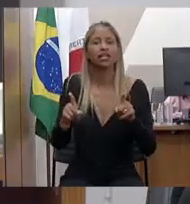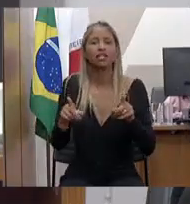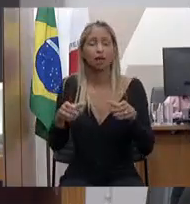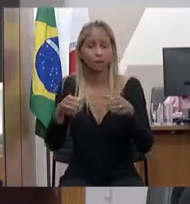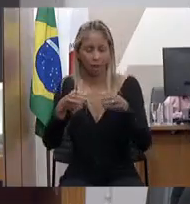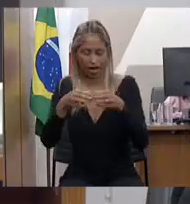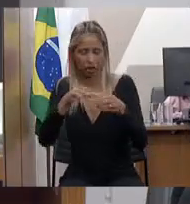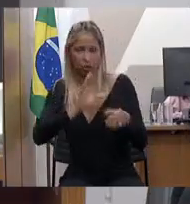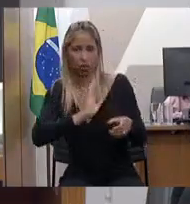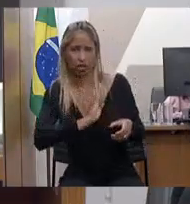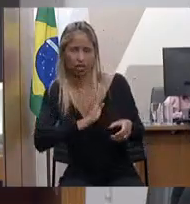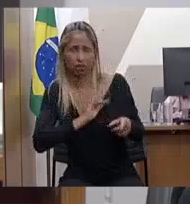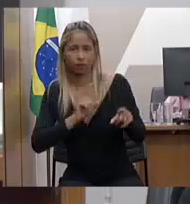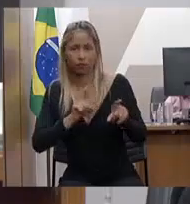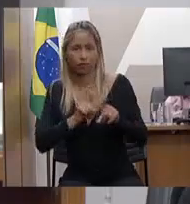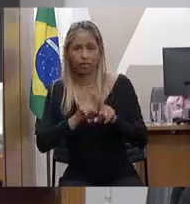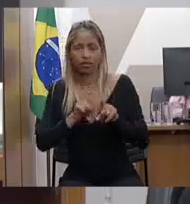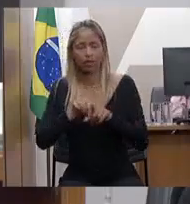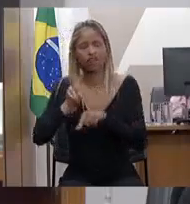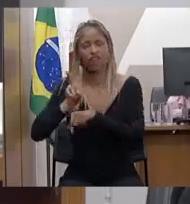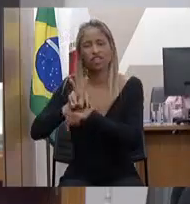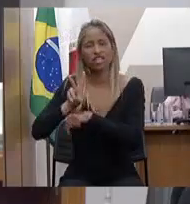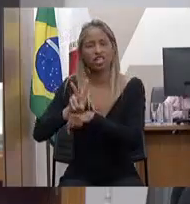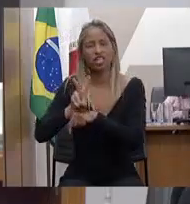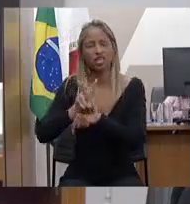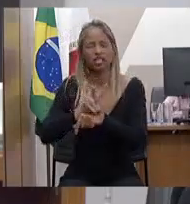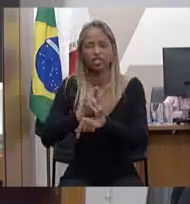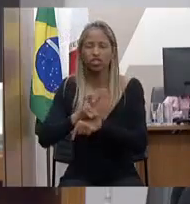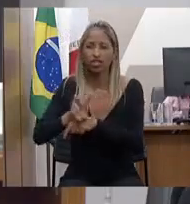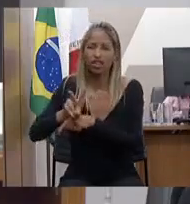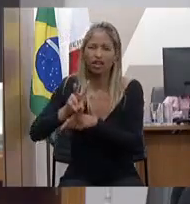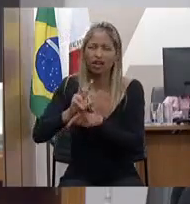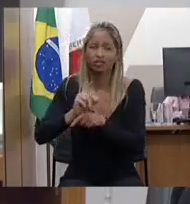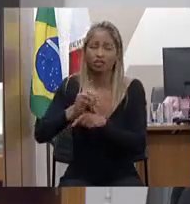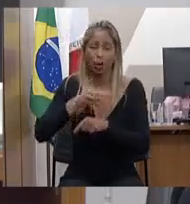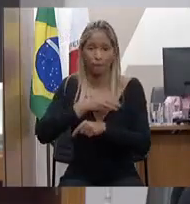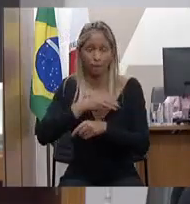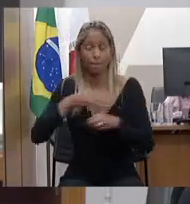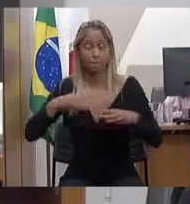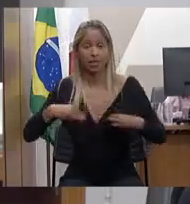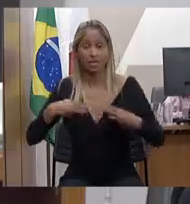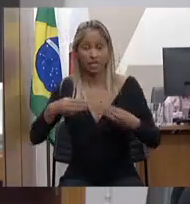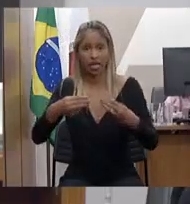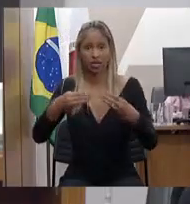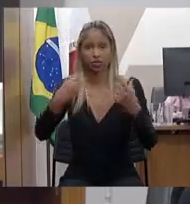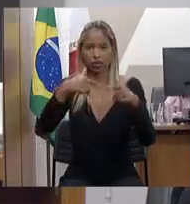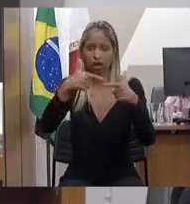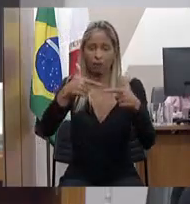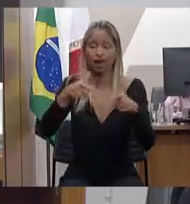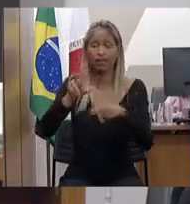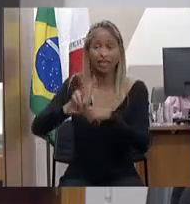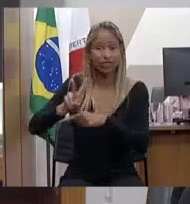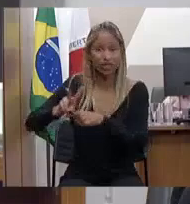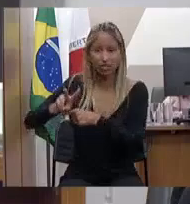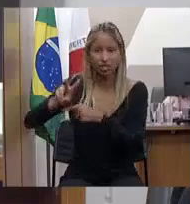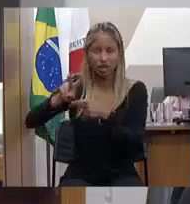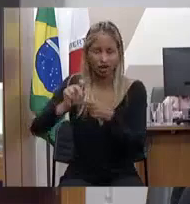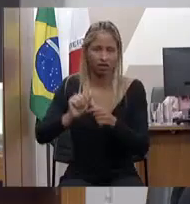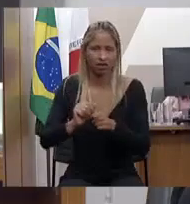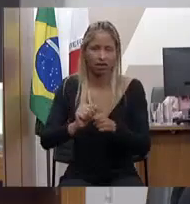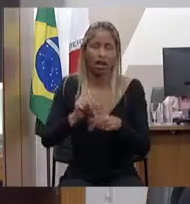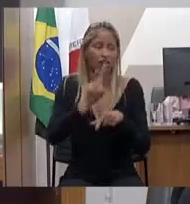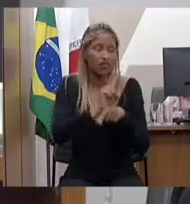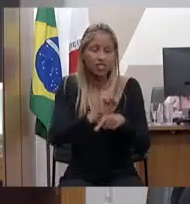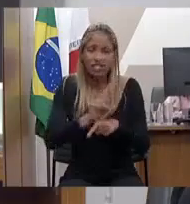que a parte do coração também a questão da vigilância vigilância o Ministério do Trabalho faz inspeções nos ambientes de trabalho faz